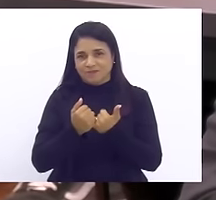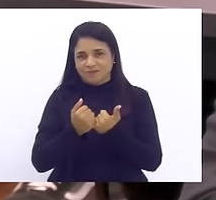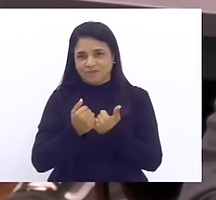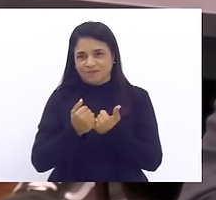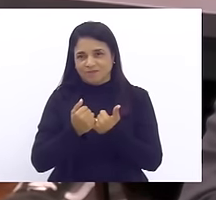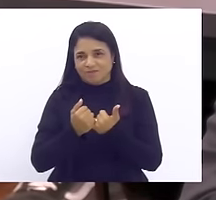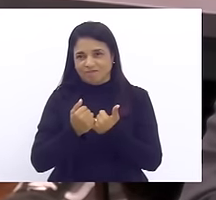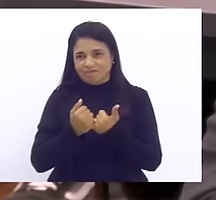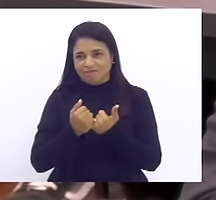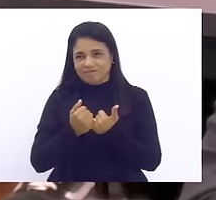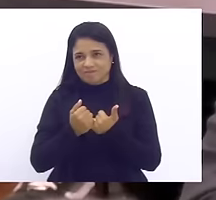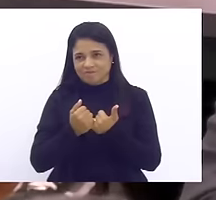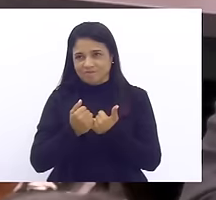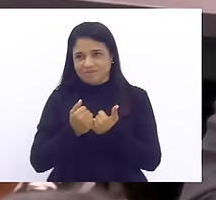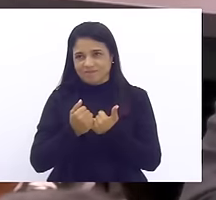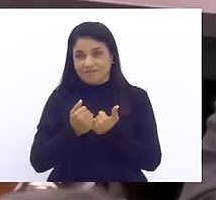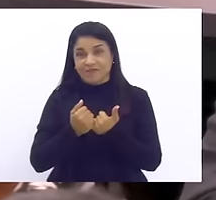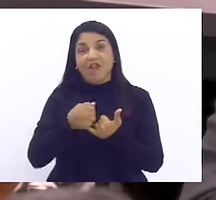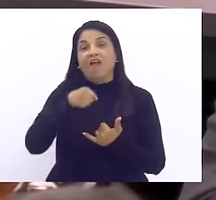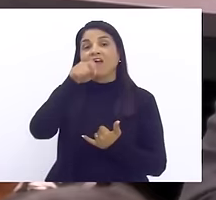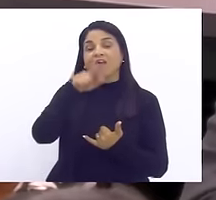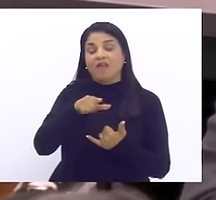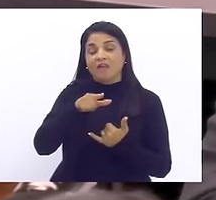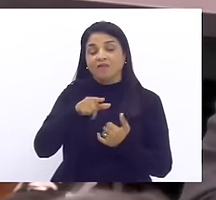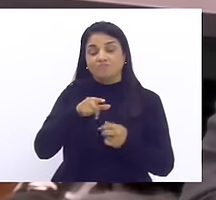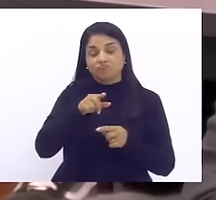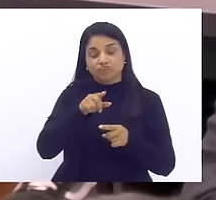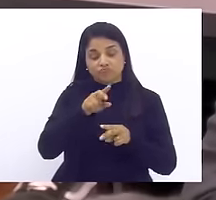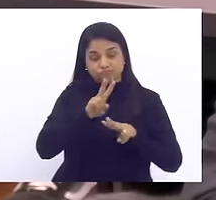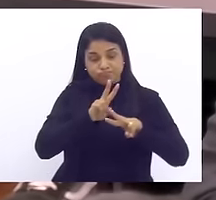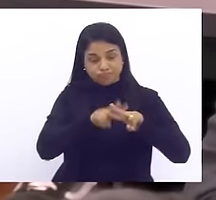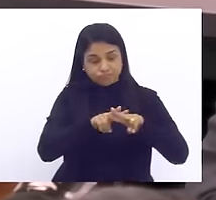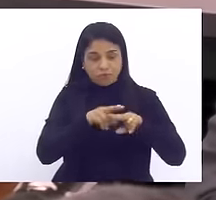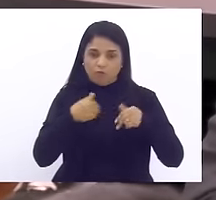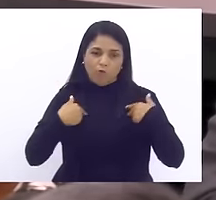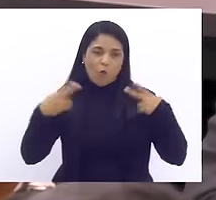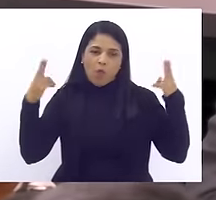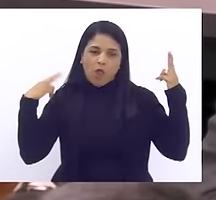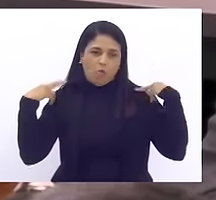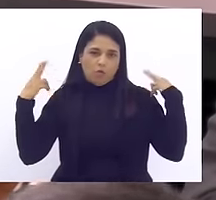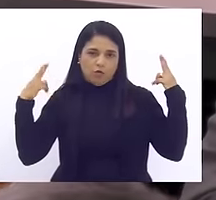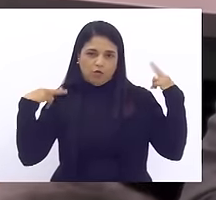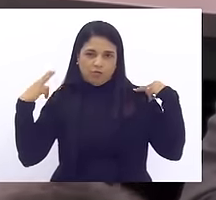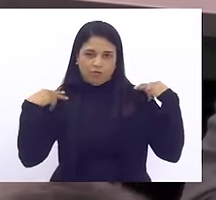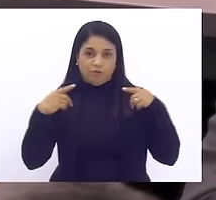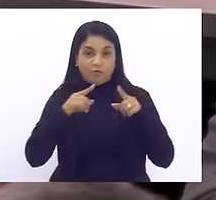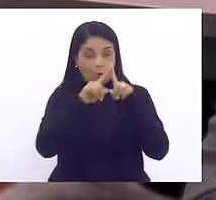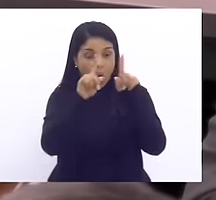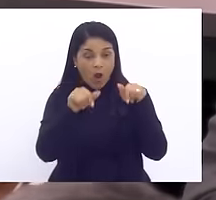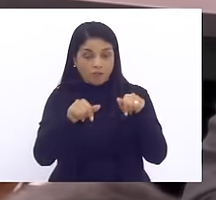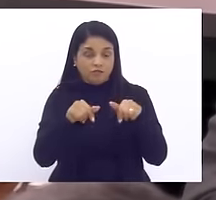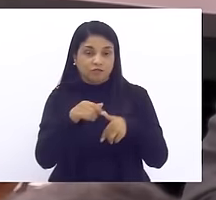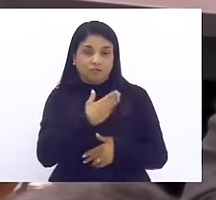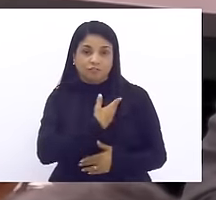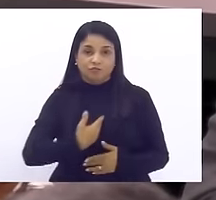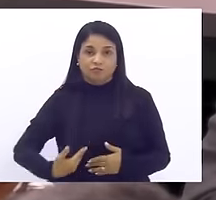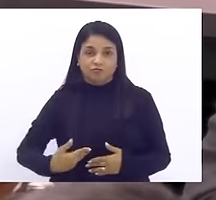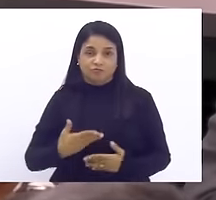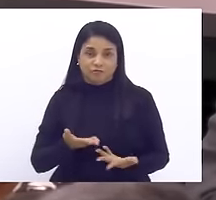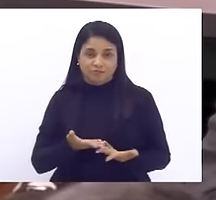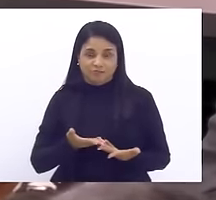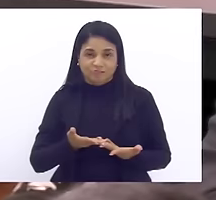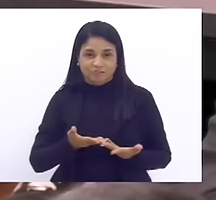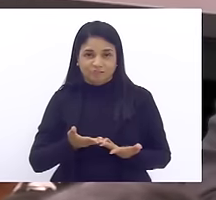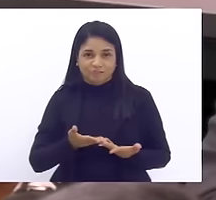a posse do bem do proprietário ou do condutor não foi o reboqueista foi a gente é